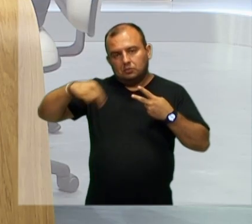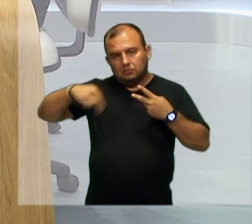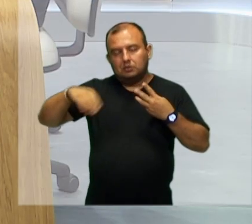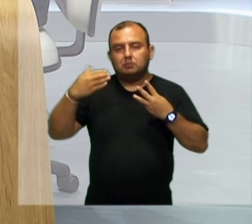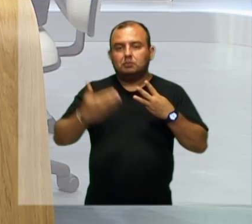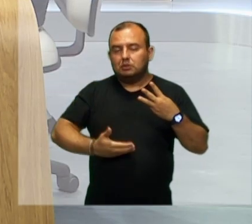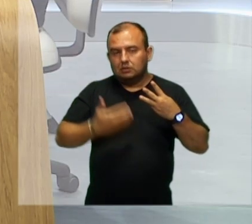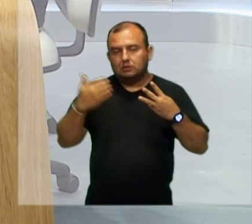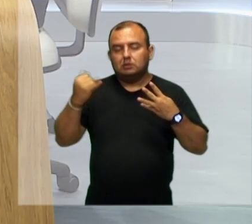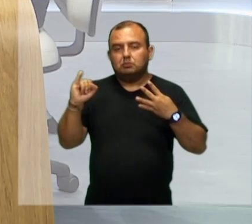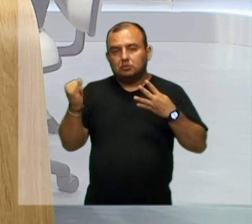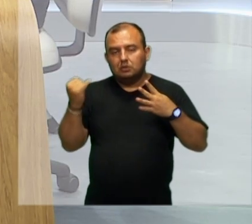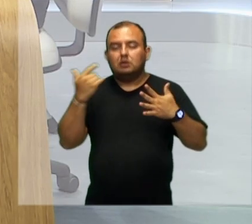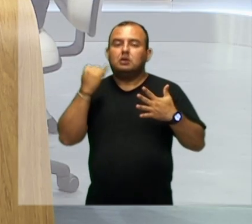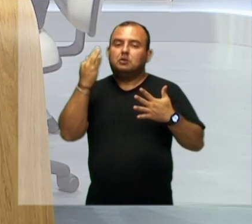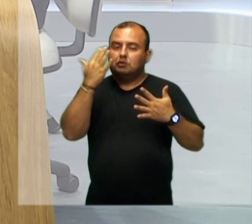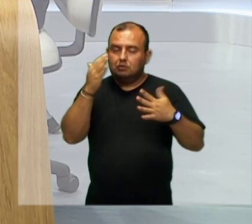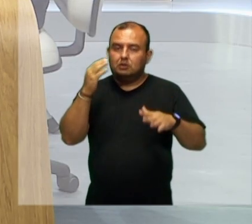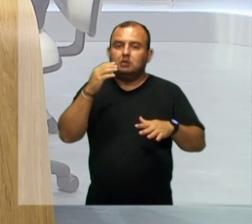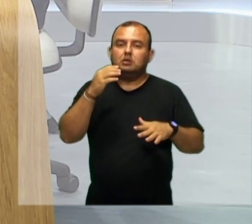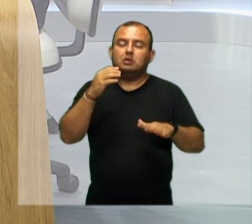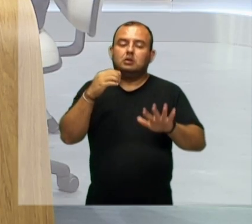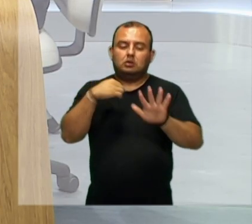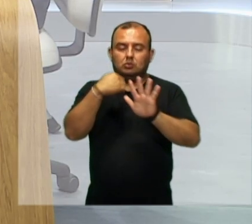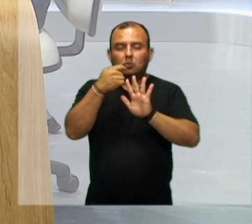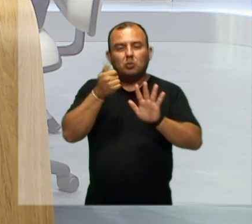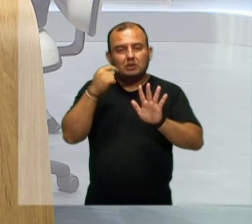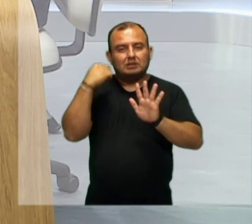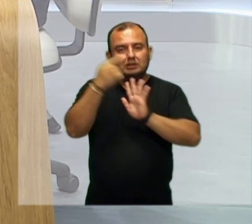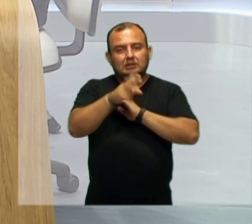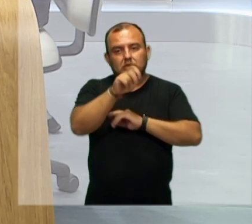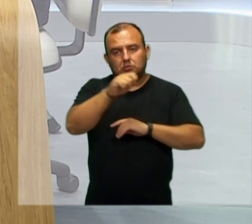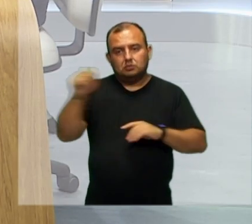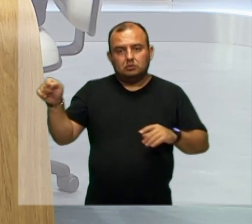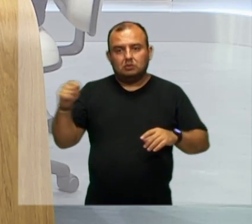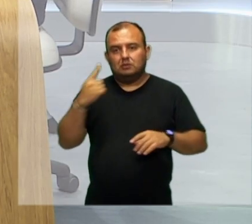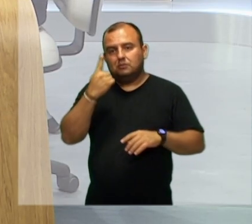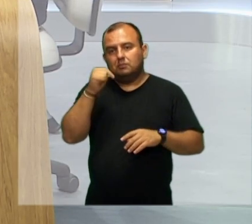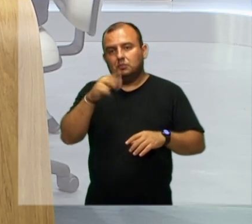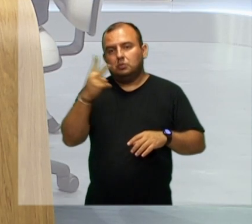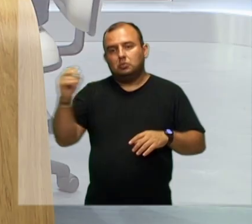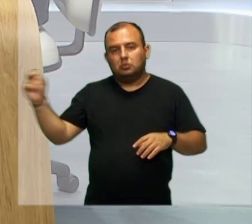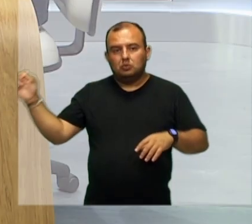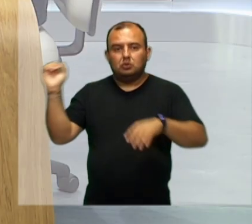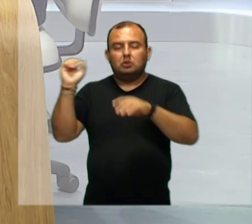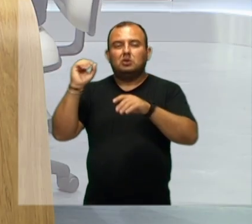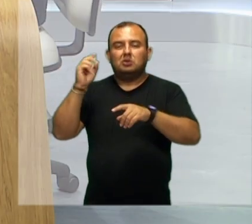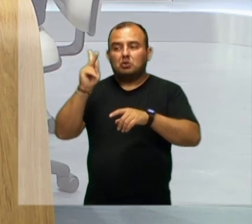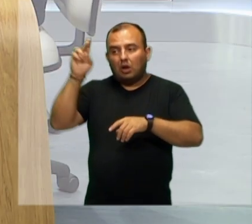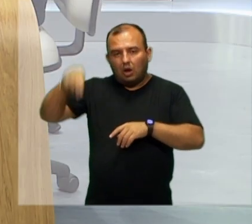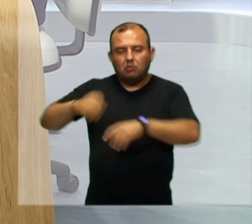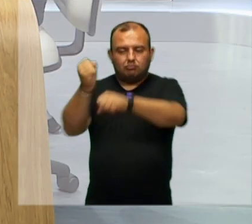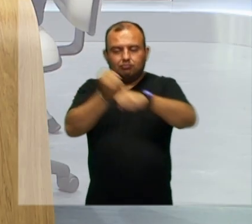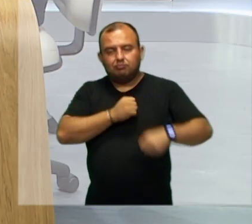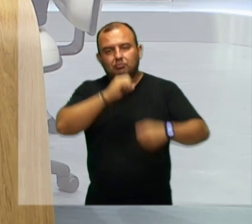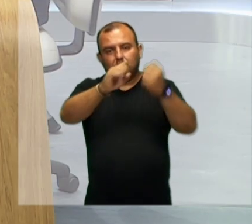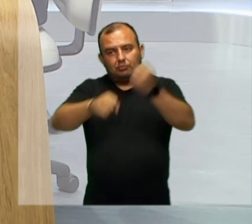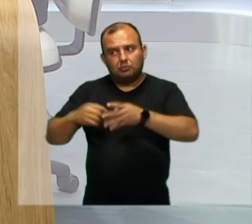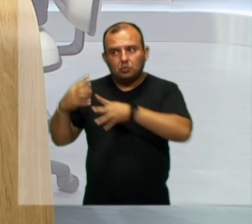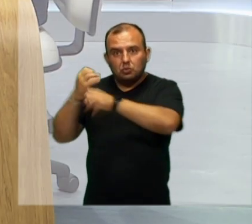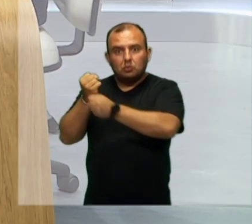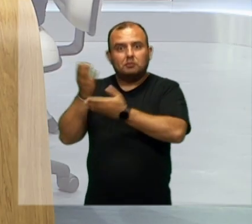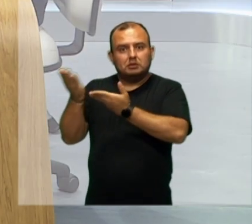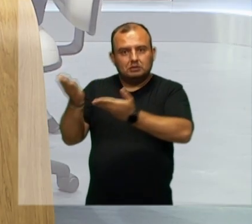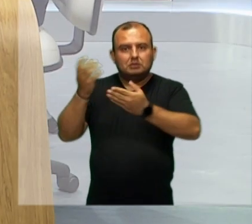fevereiro, foram quase 5 meses. Eu fiz uma soma que foram mais de 1.200 quilômetros remados em pouco menos de